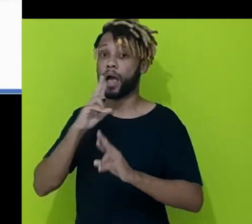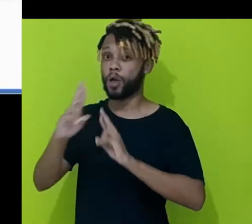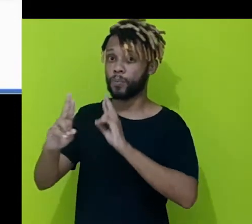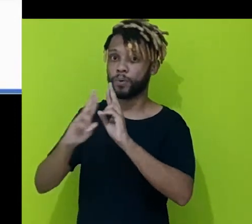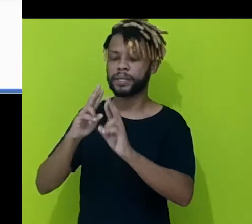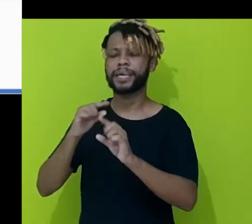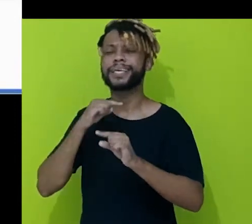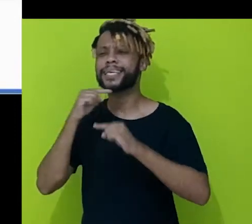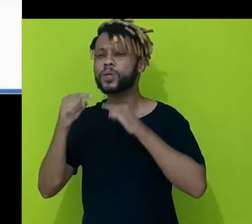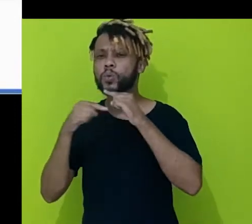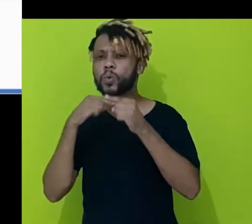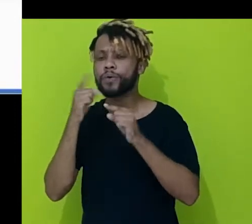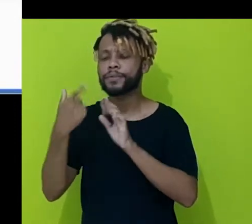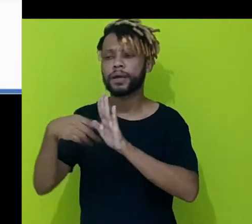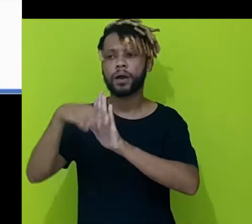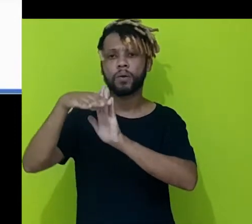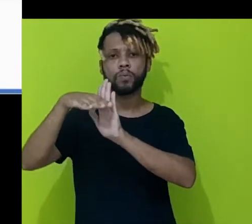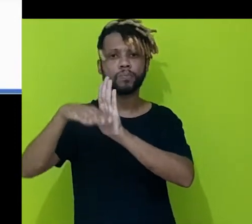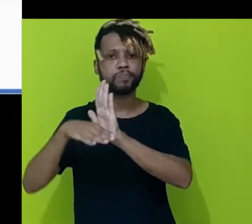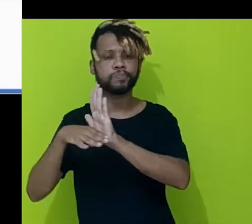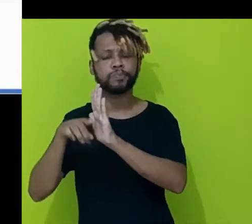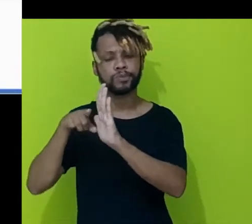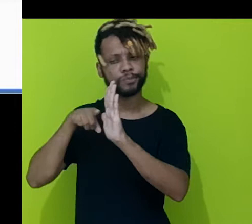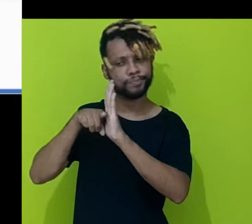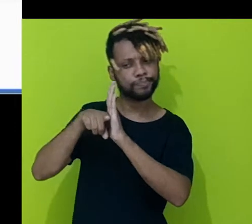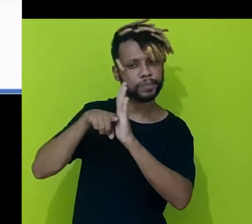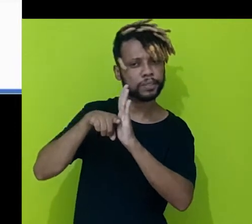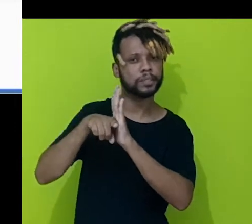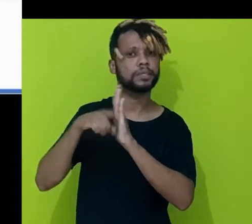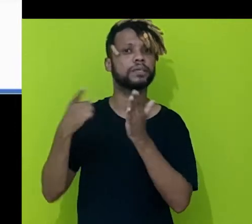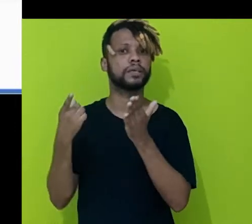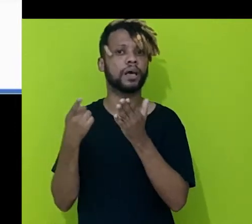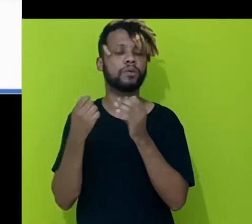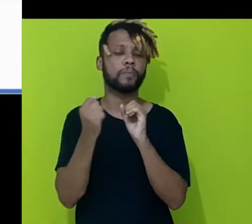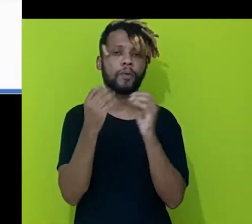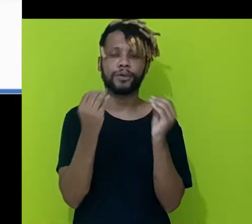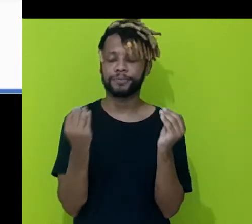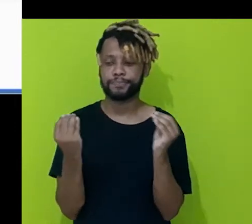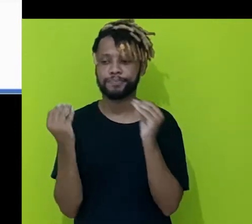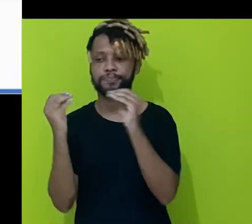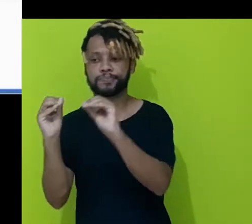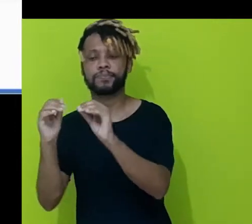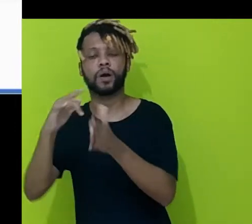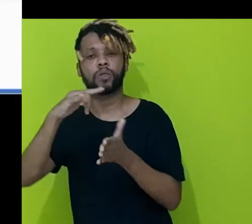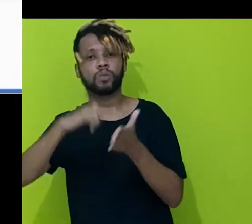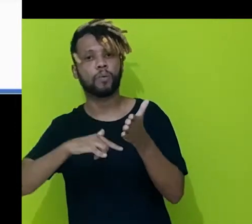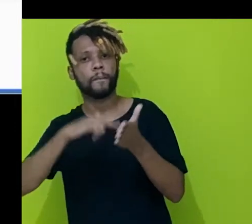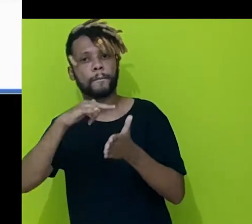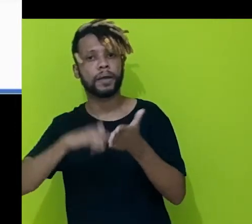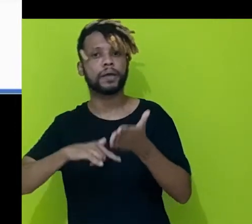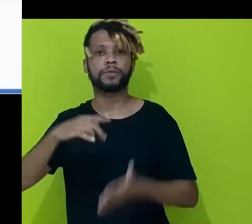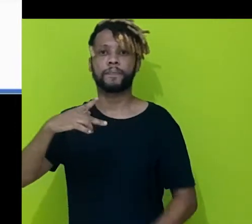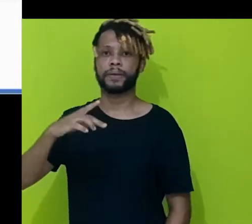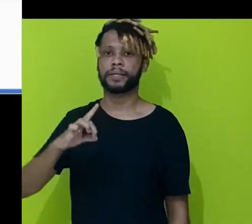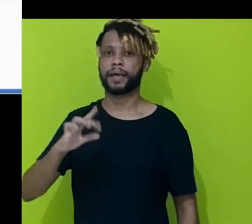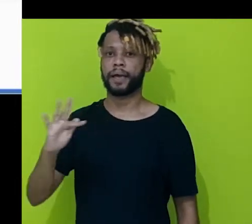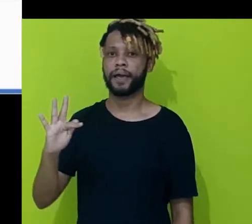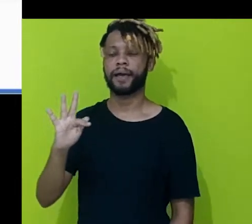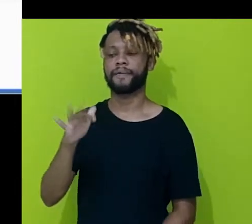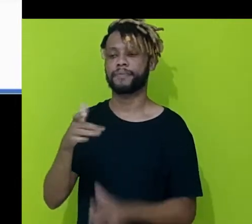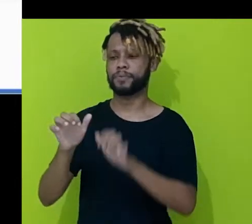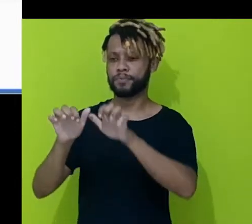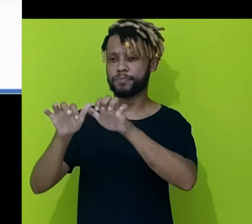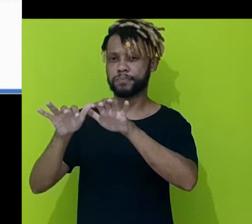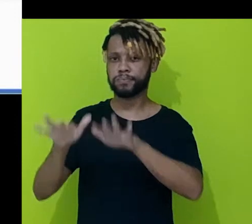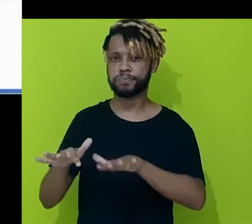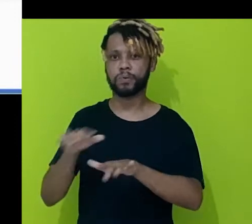onde você pode anexar os documentos, você gera o PDF de tudo que você está cadastrando para acompanhar. Sempre que